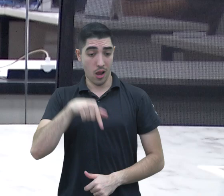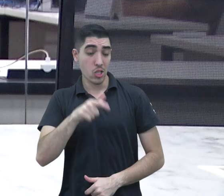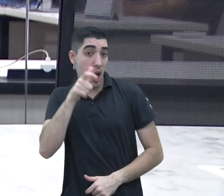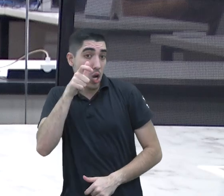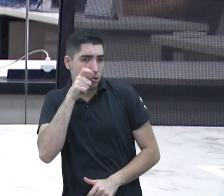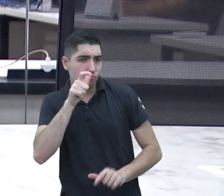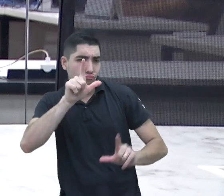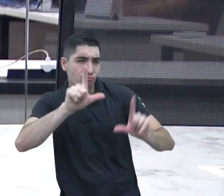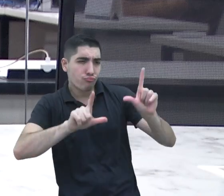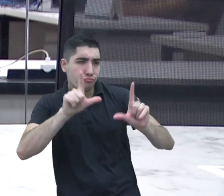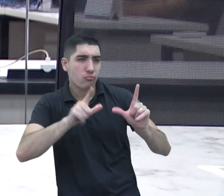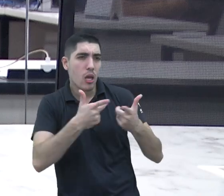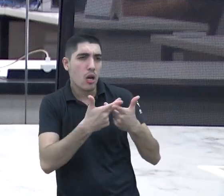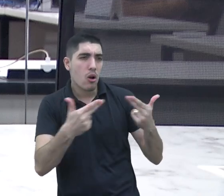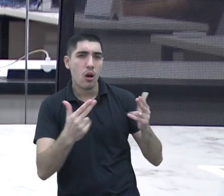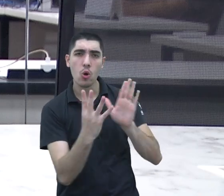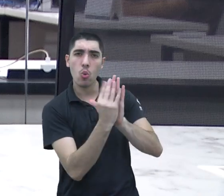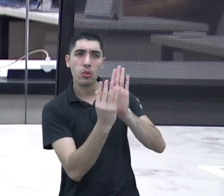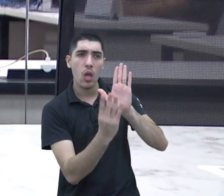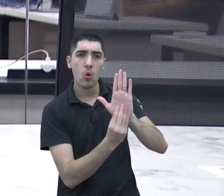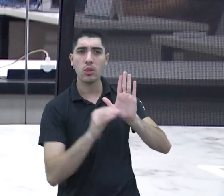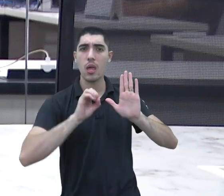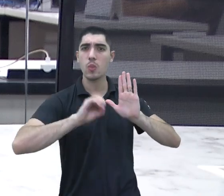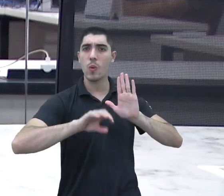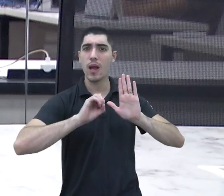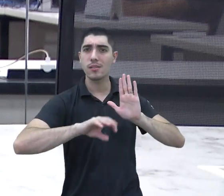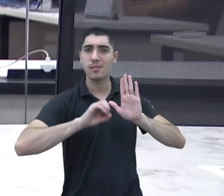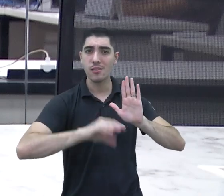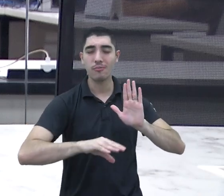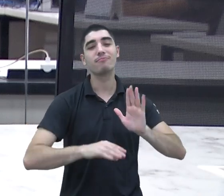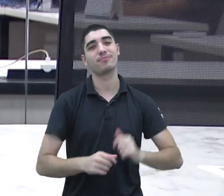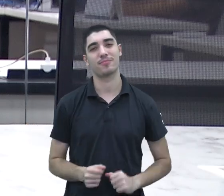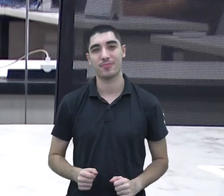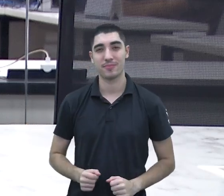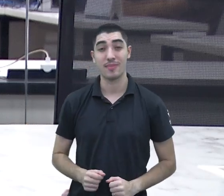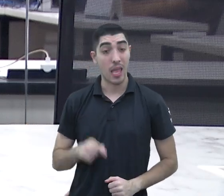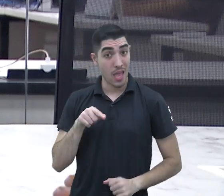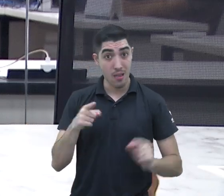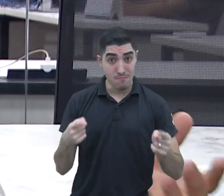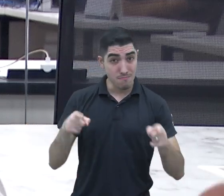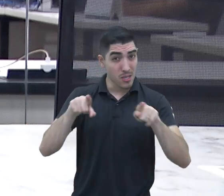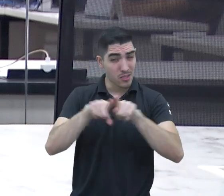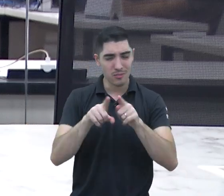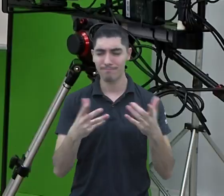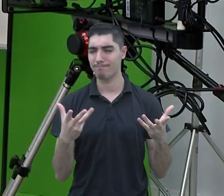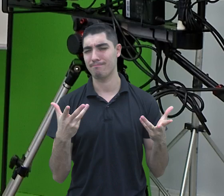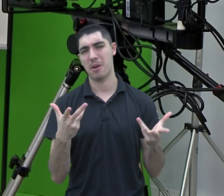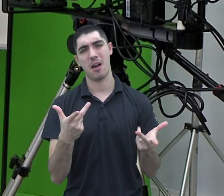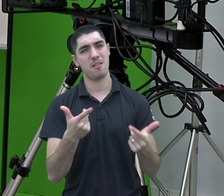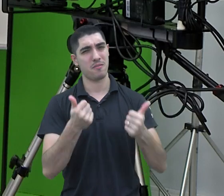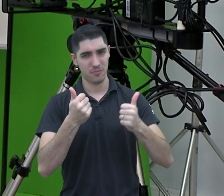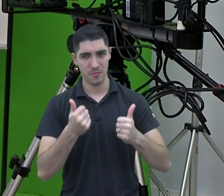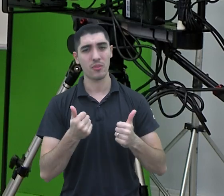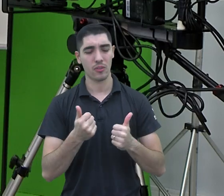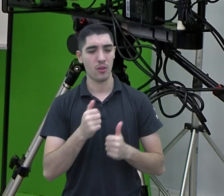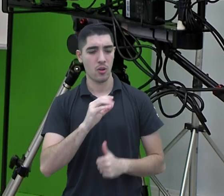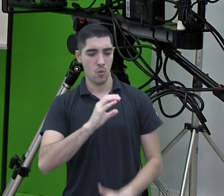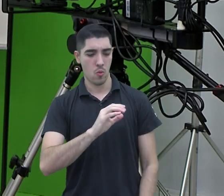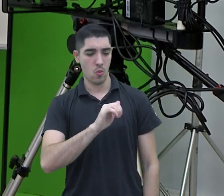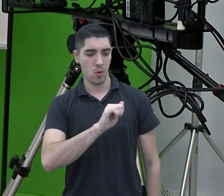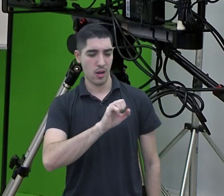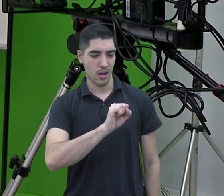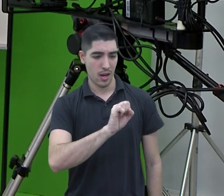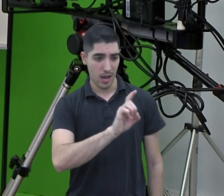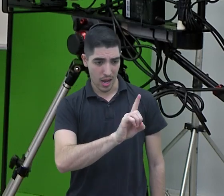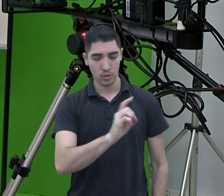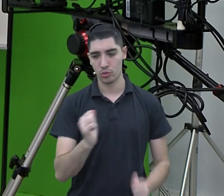verem a partir da nossa emissora conteúdo educativo, ou seja, a Câmara trabalhando em prol do social. É uma parceria assim, incrível,